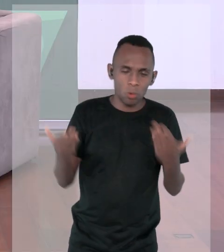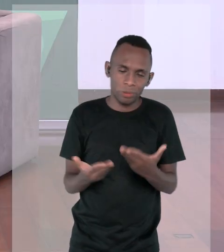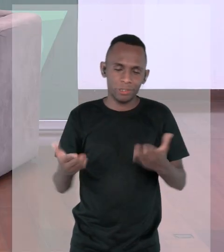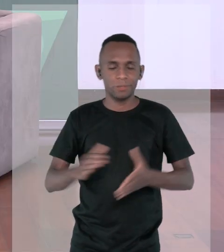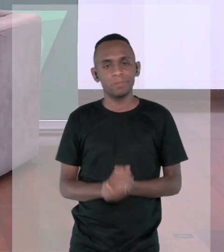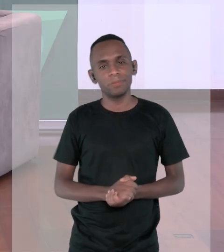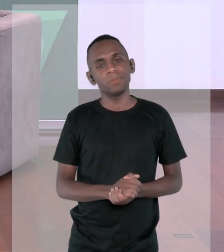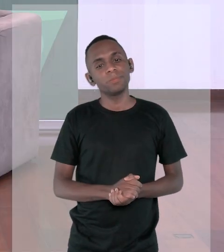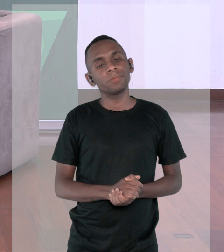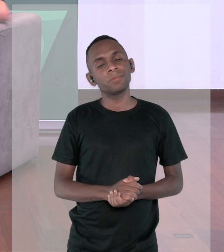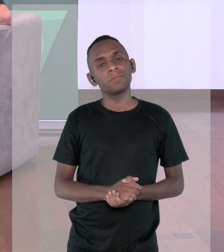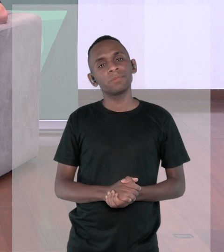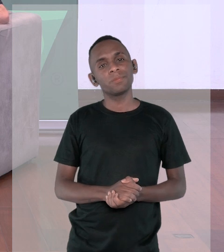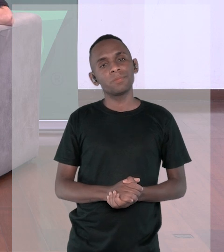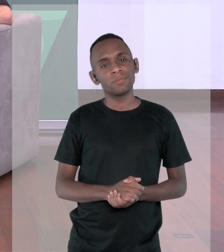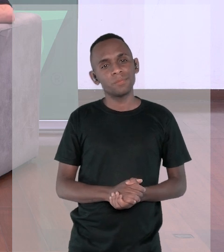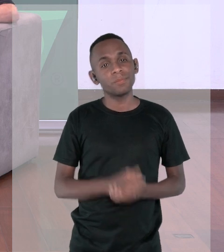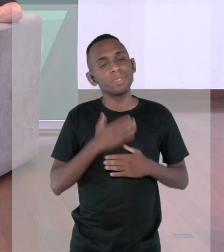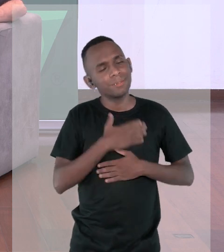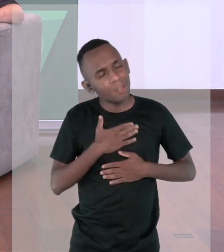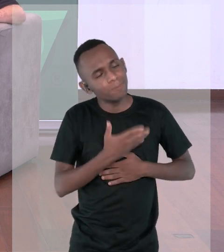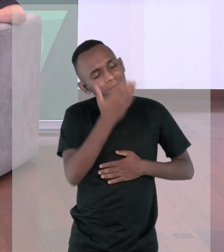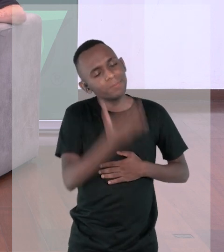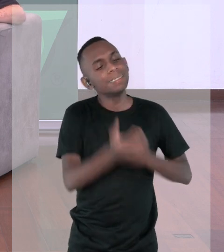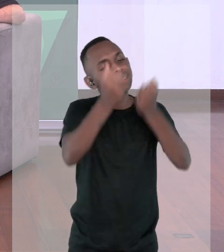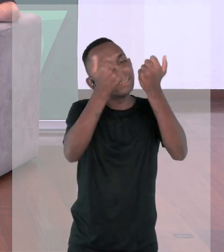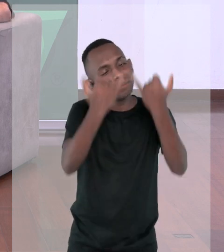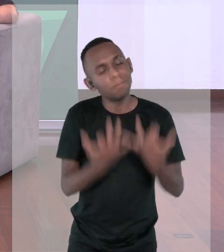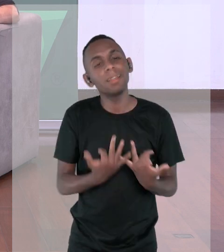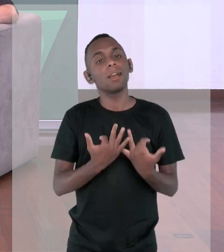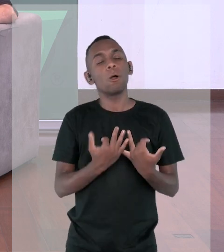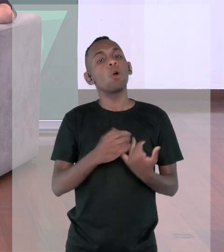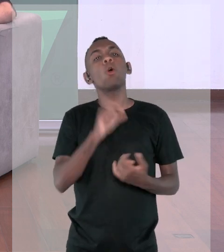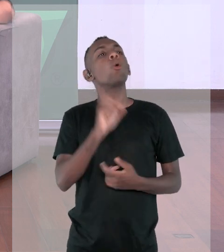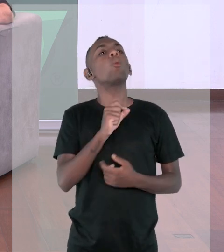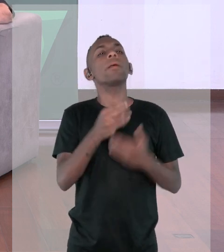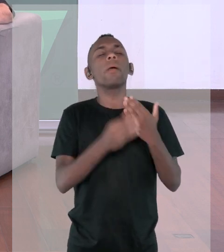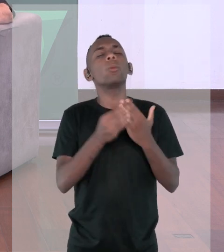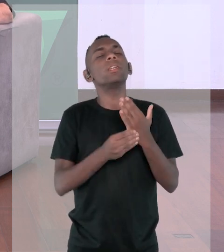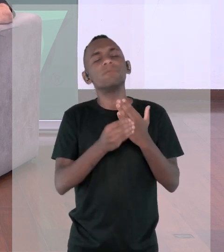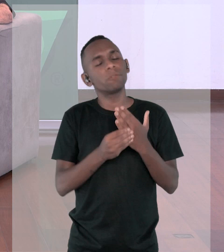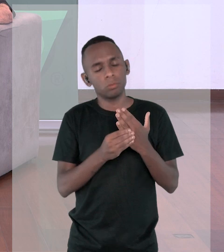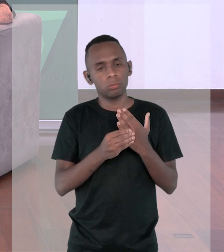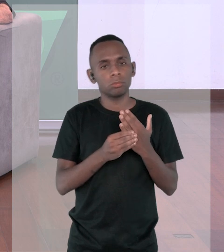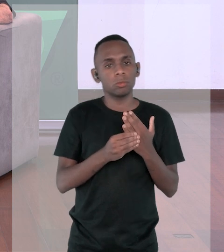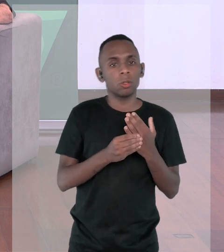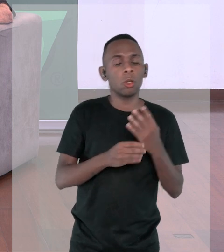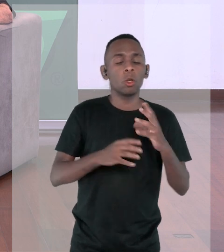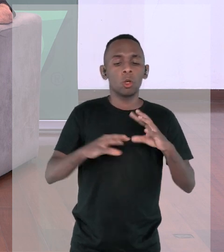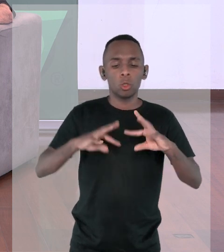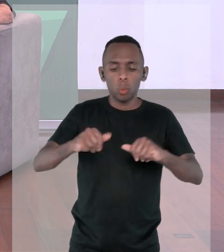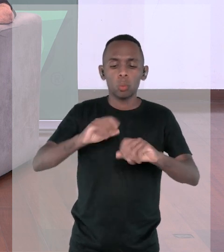noite. Meu querido, fala para a gente, o que é esse livro? O Tudo